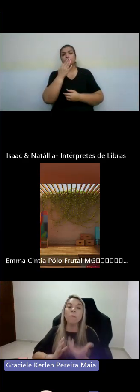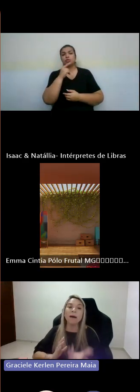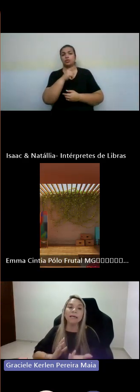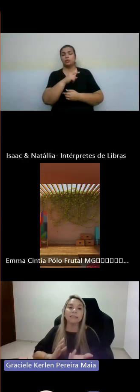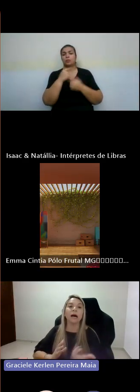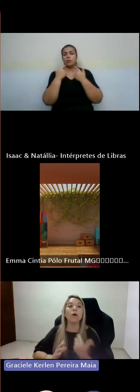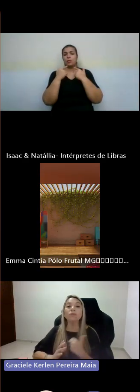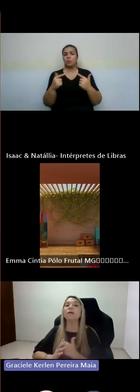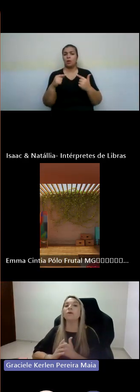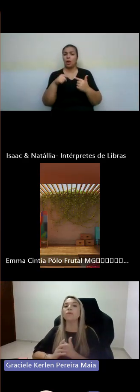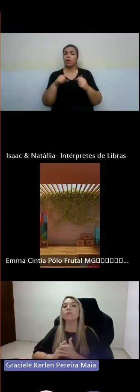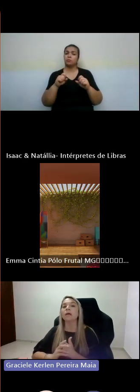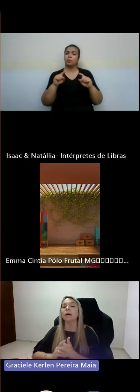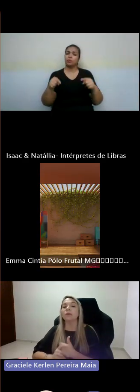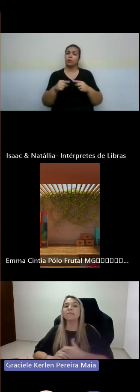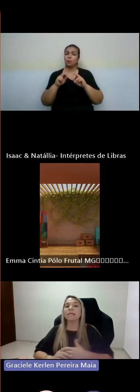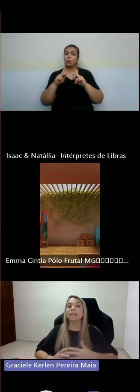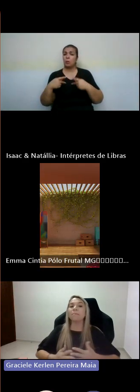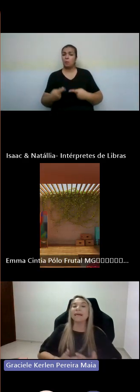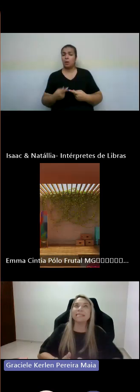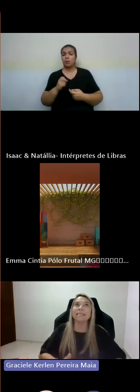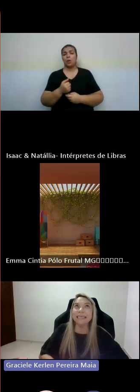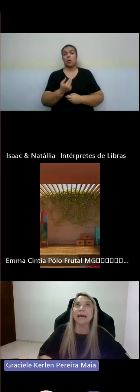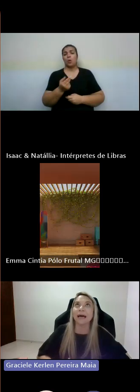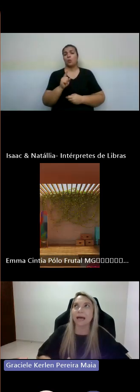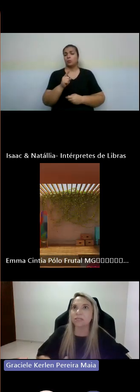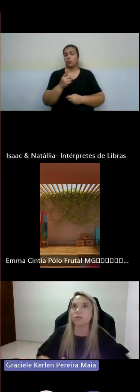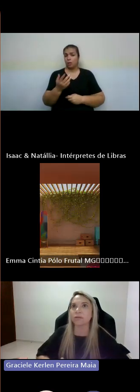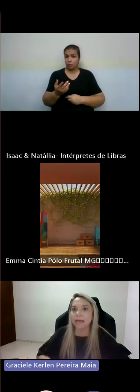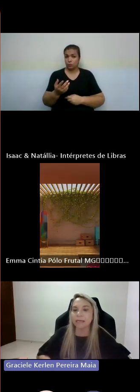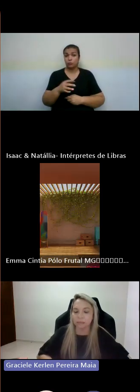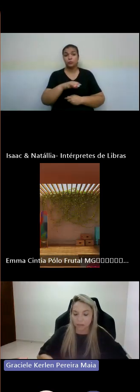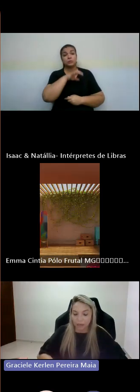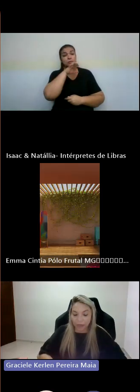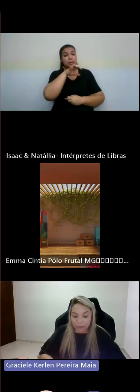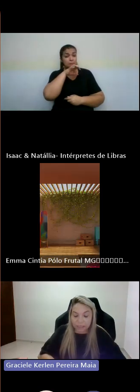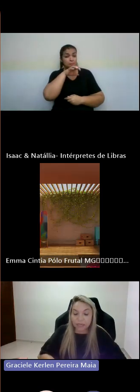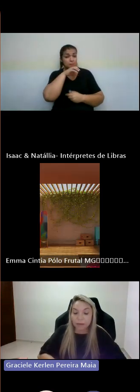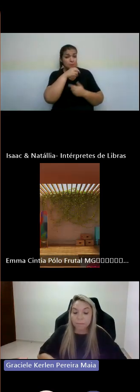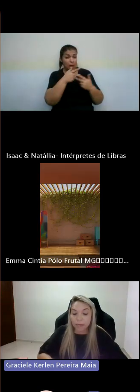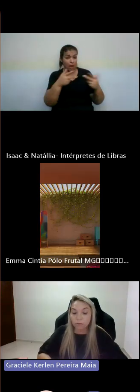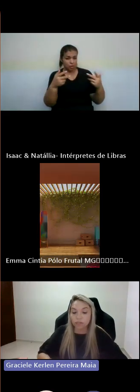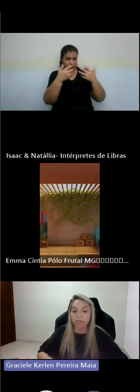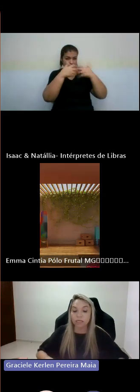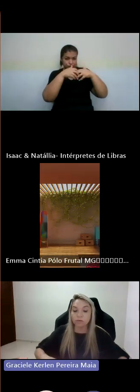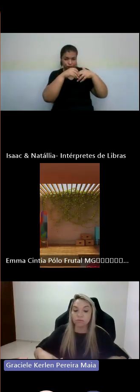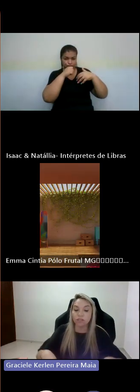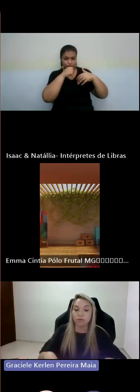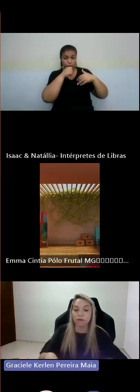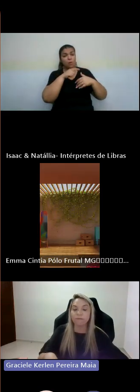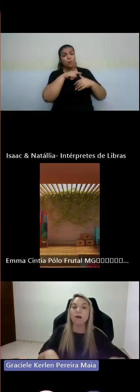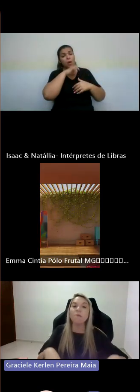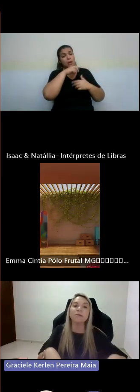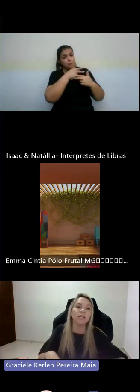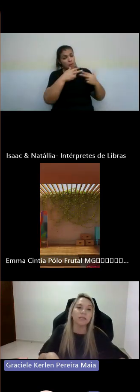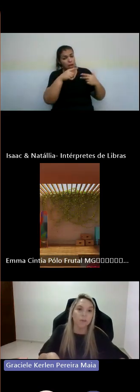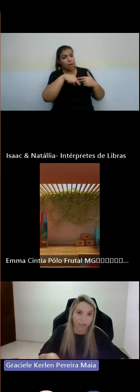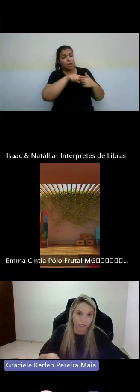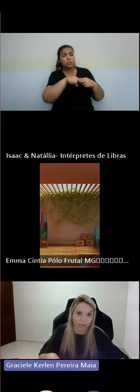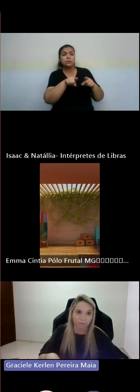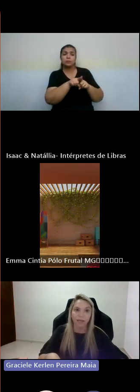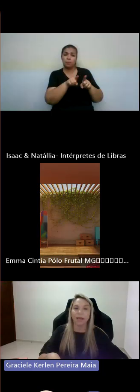ser humana ou não. Os animais irracionais, eles também utilizam de uma forma